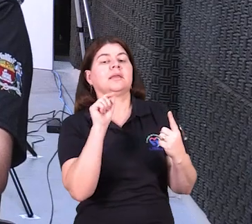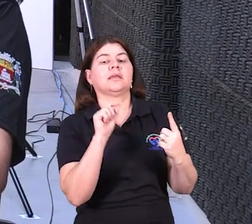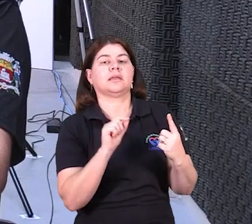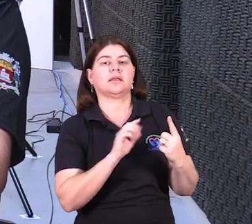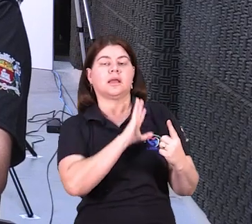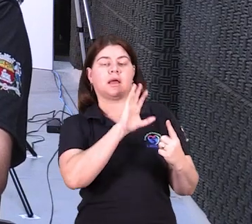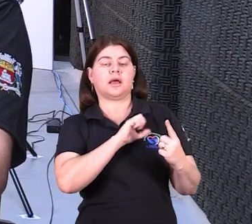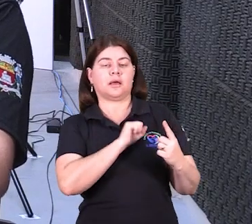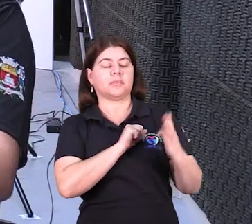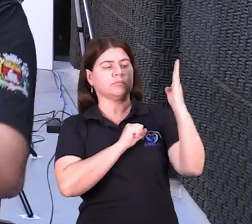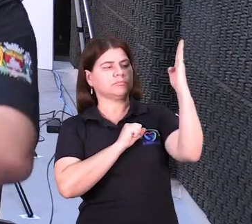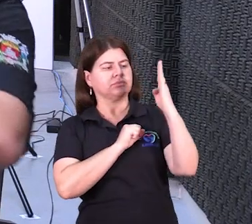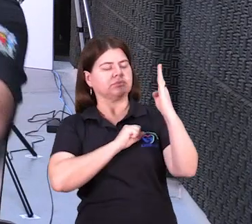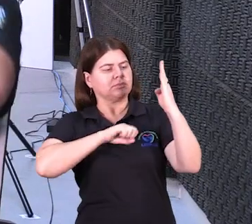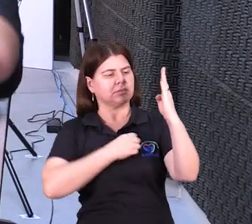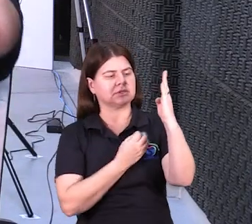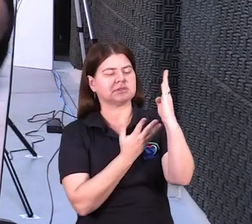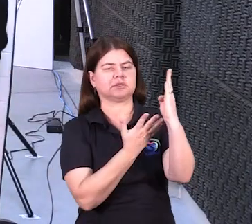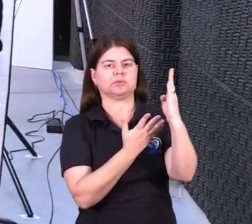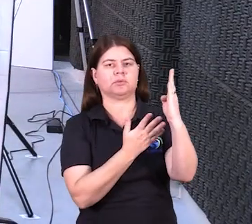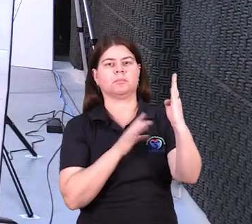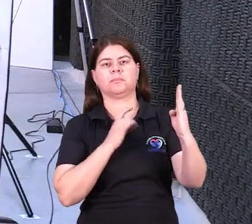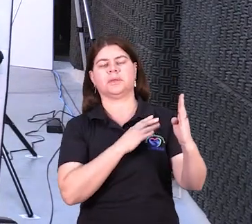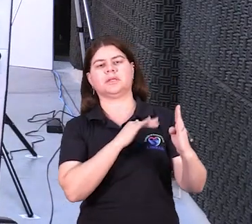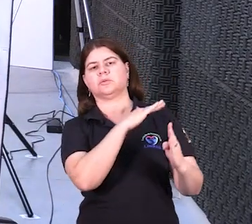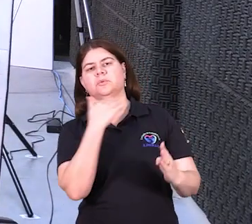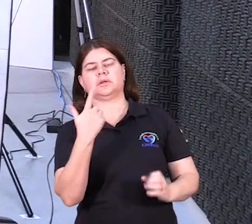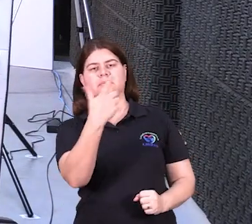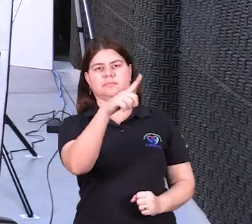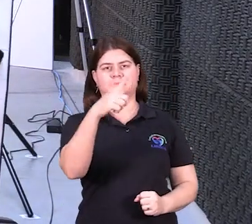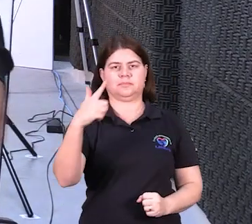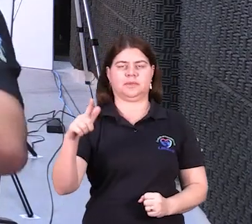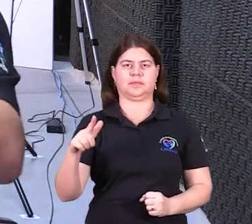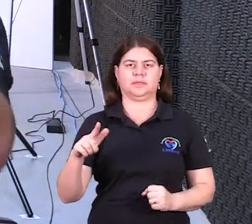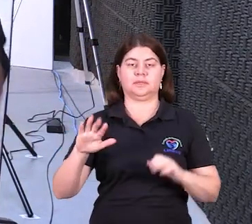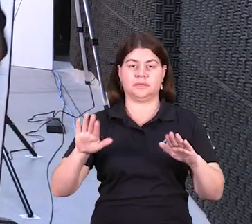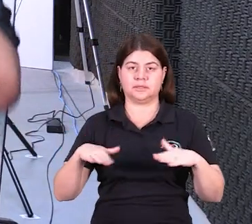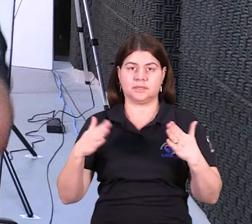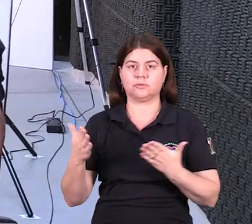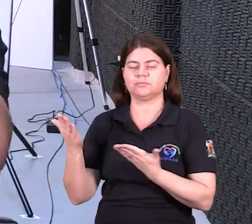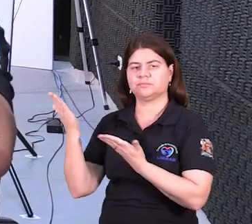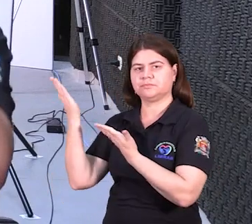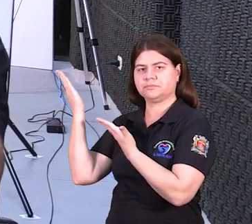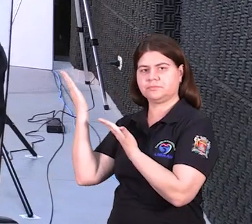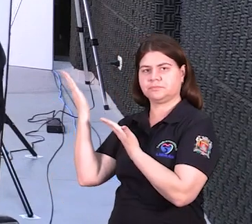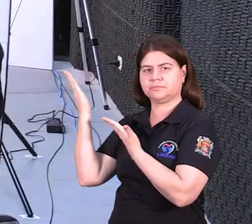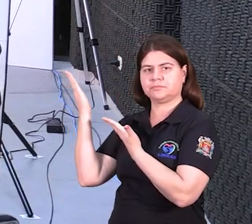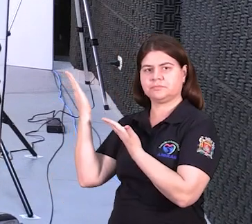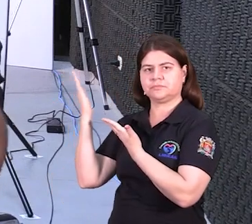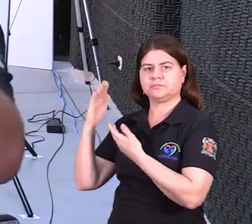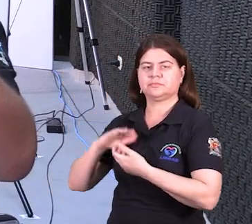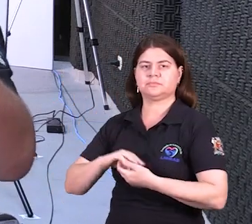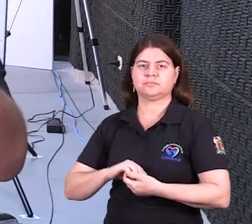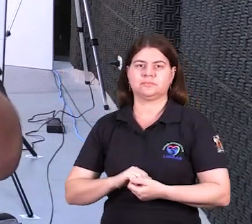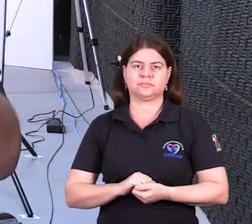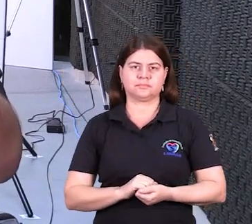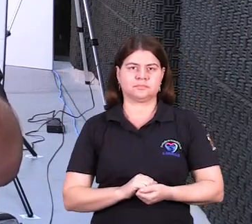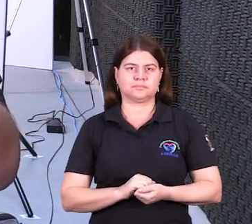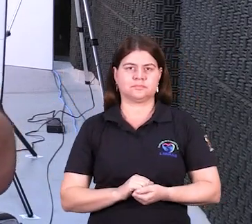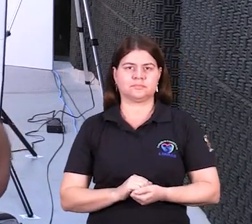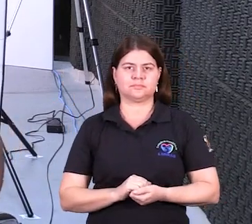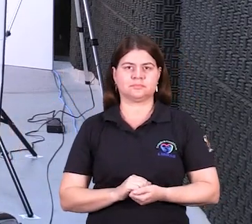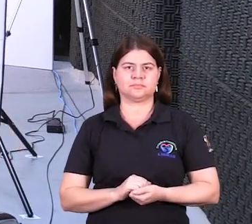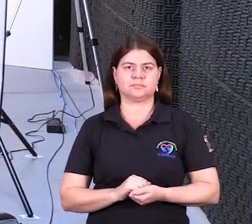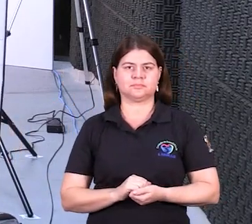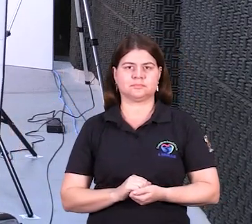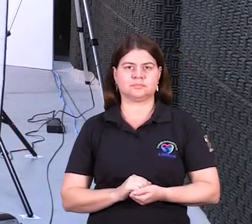não teme a própria morte. Então, ó, pessoa que o Brasil ama, então é o